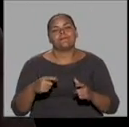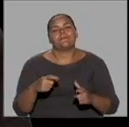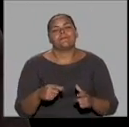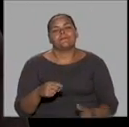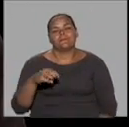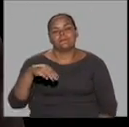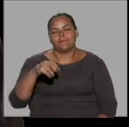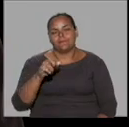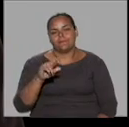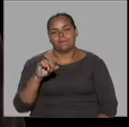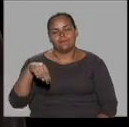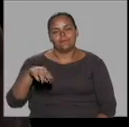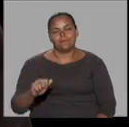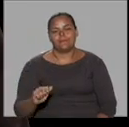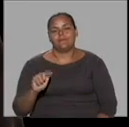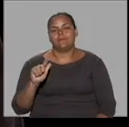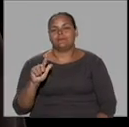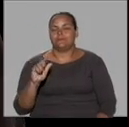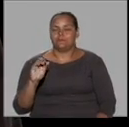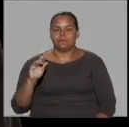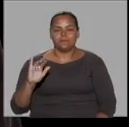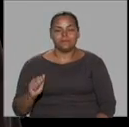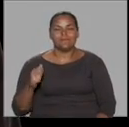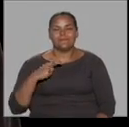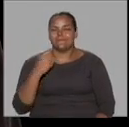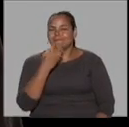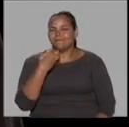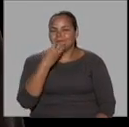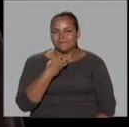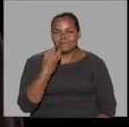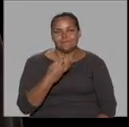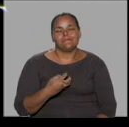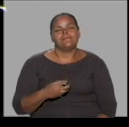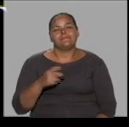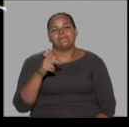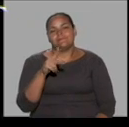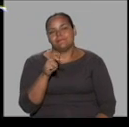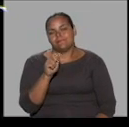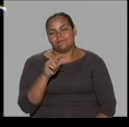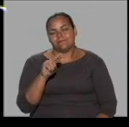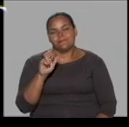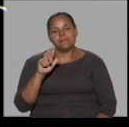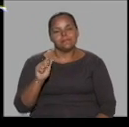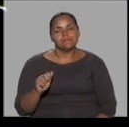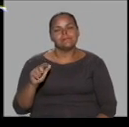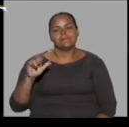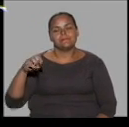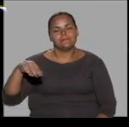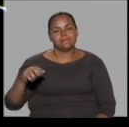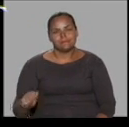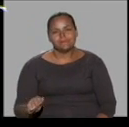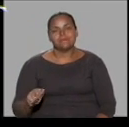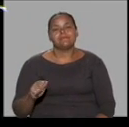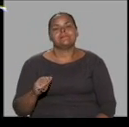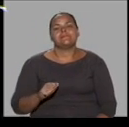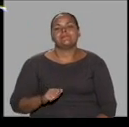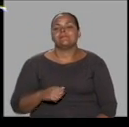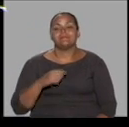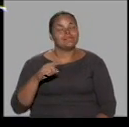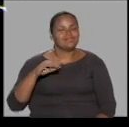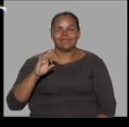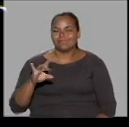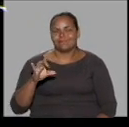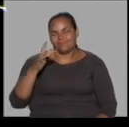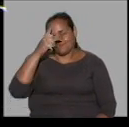com a banda Black Rio, Seu Jorge, Paula Lima, Ivo Meirelles, uma opção de gente. Só a nata. Só a